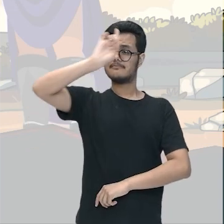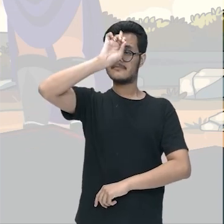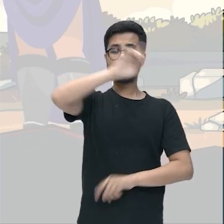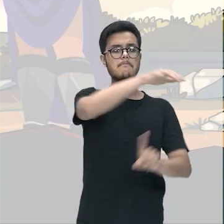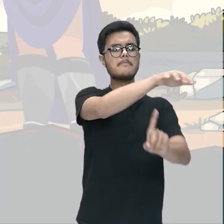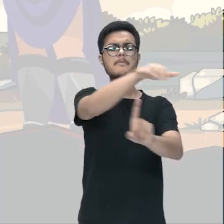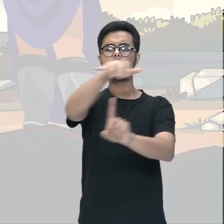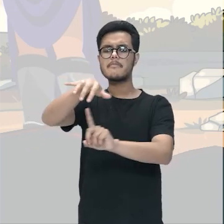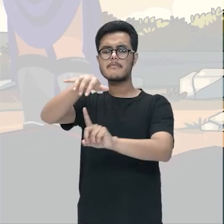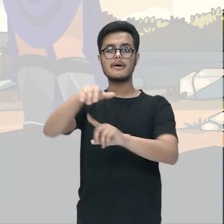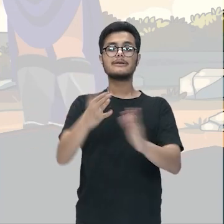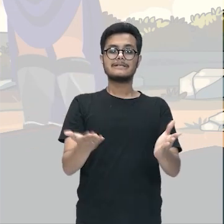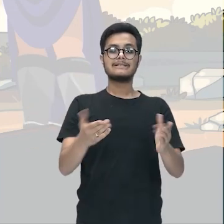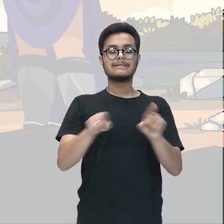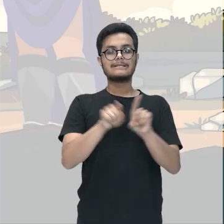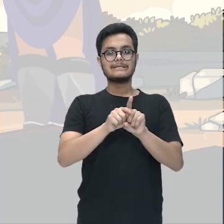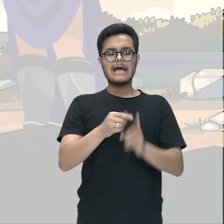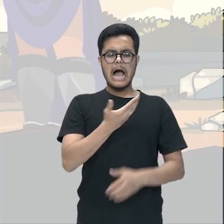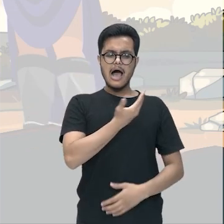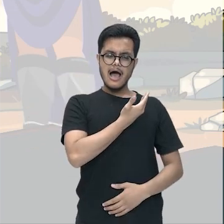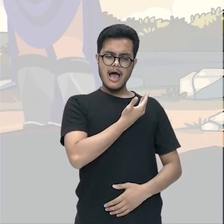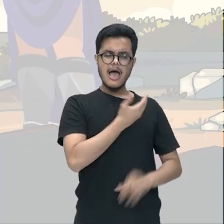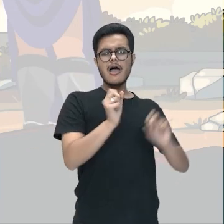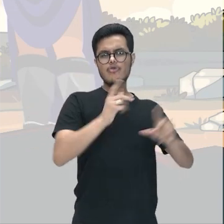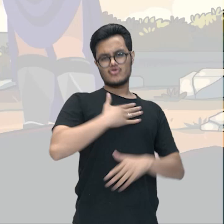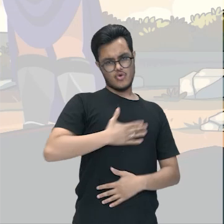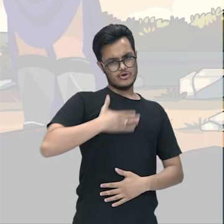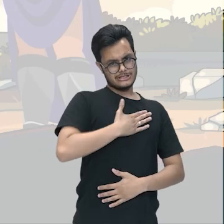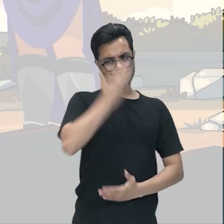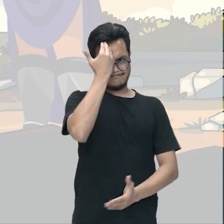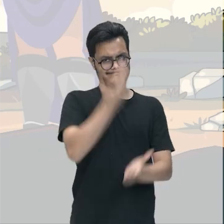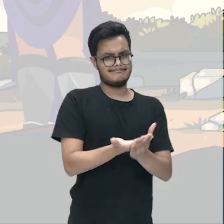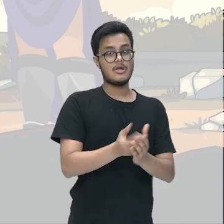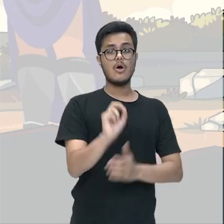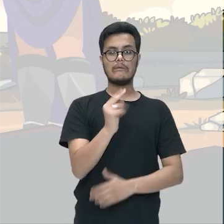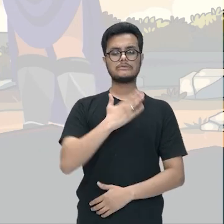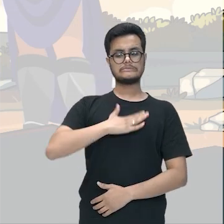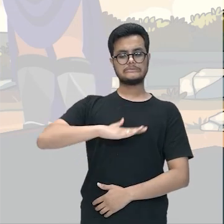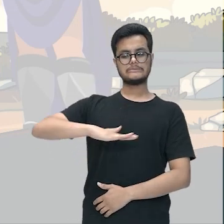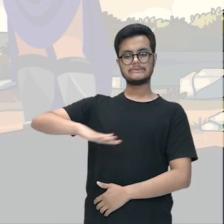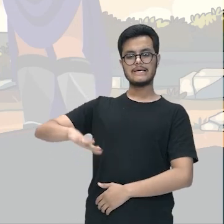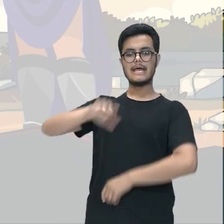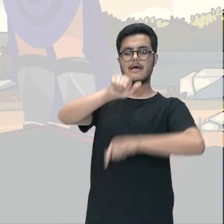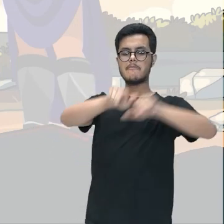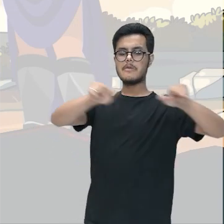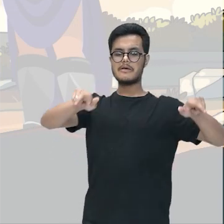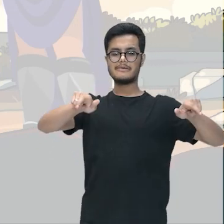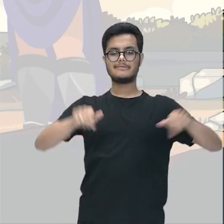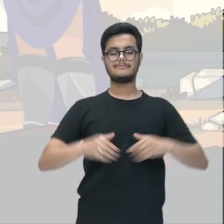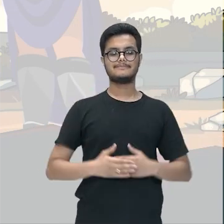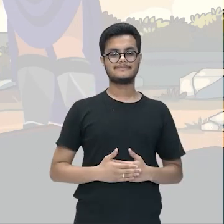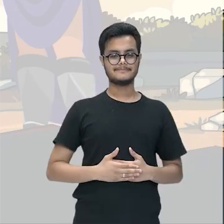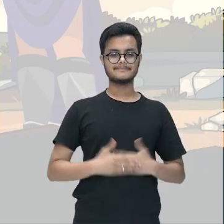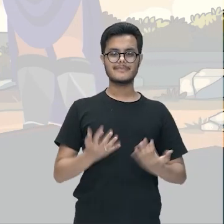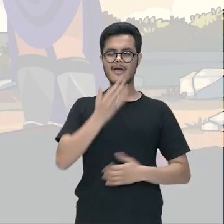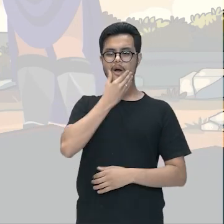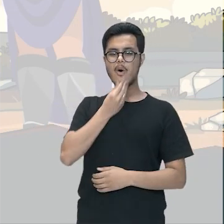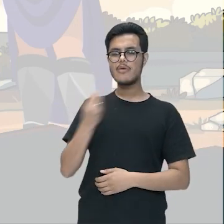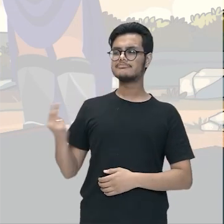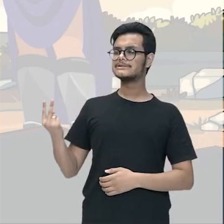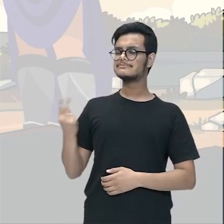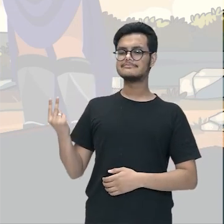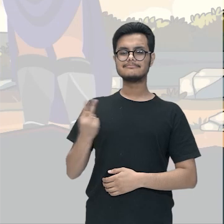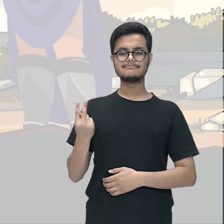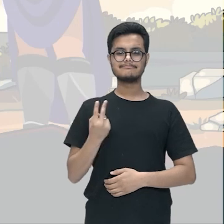Isso levou à amizade ou inimizade entre eles, né, e o povo. Inclusive, vocês estão vendo aqui dois grandes,